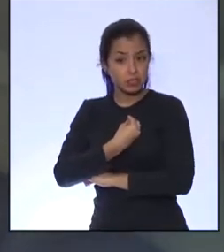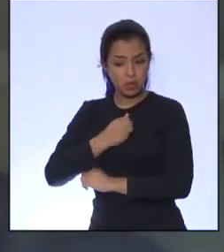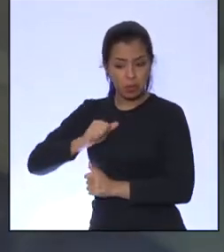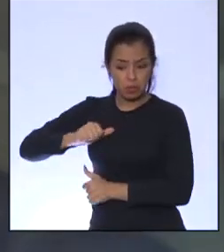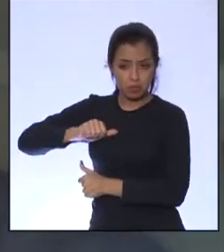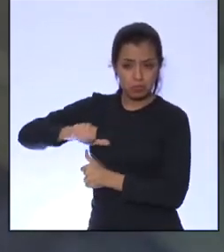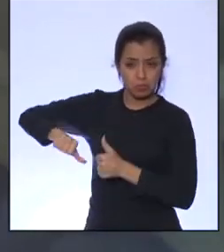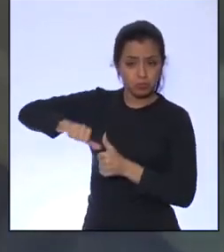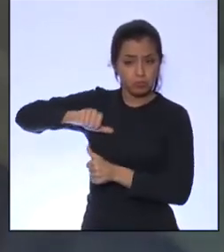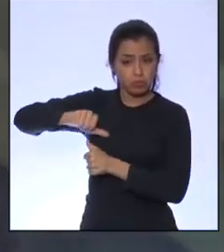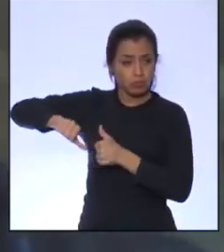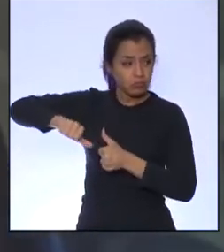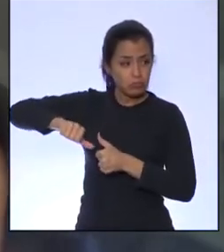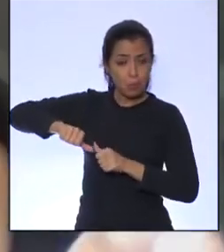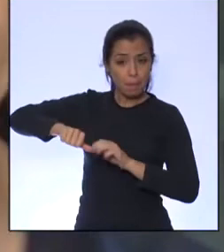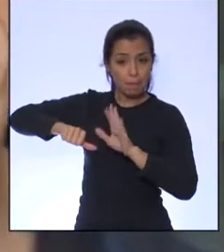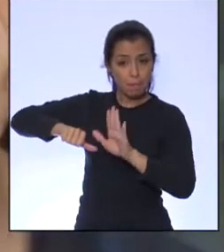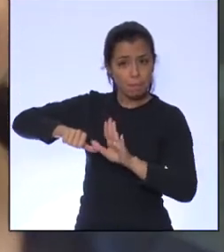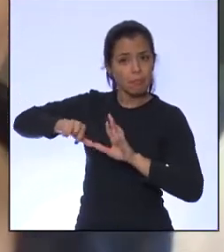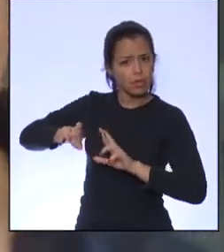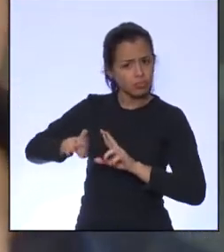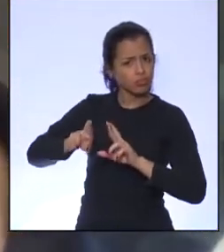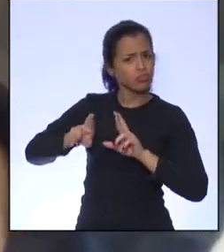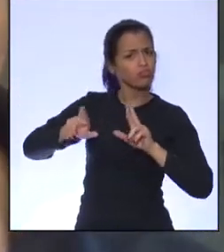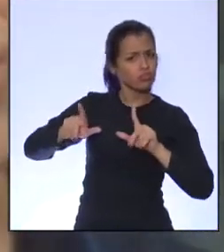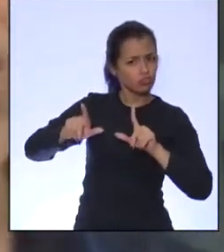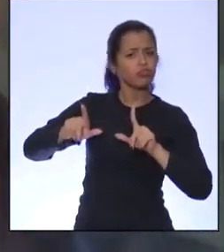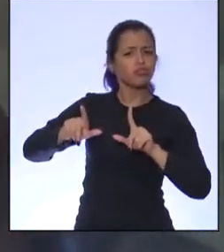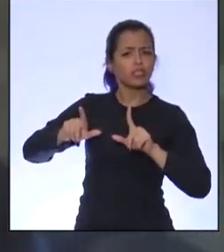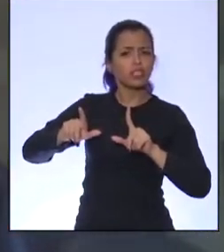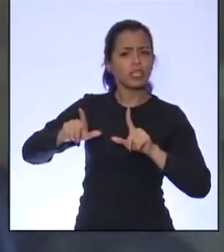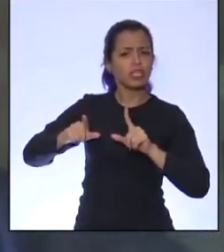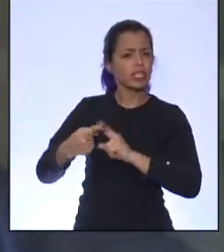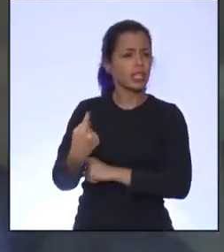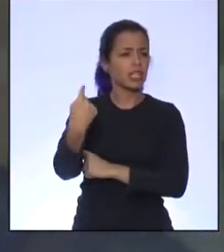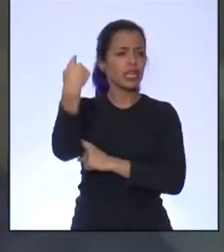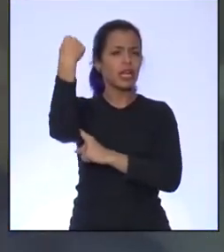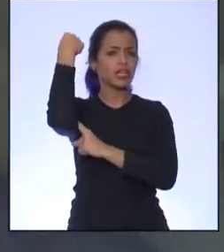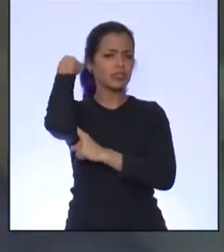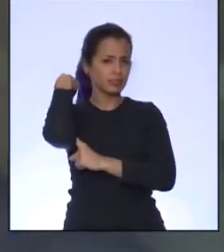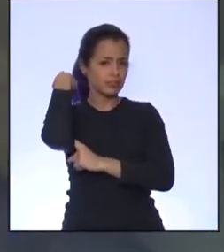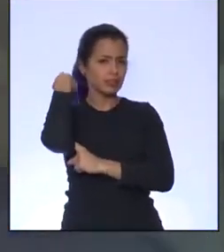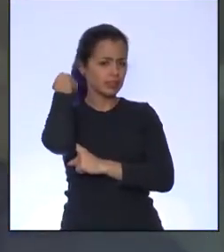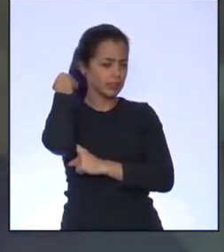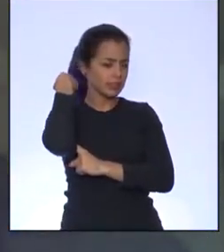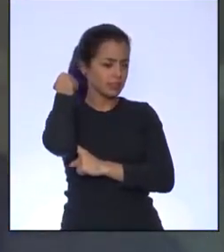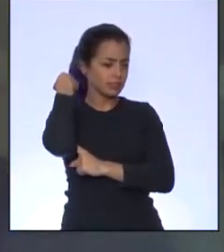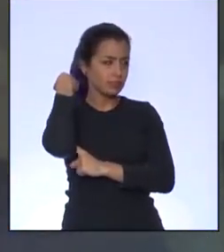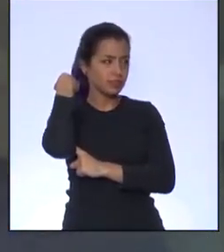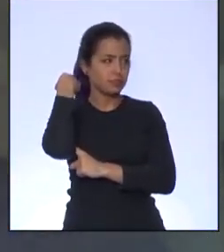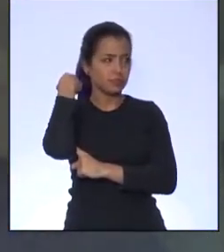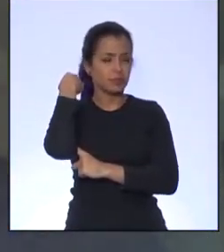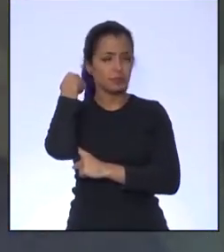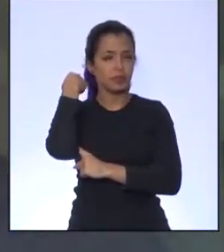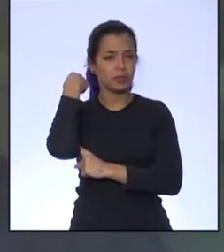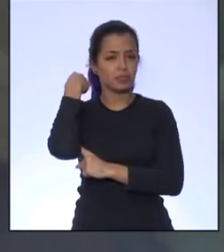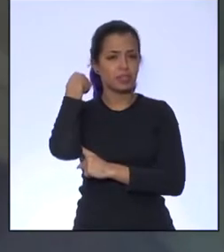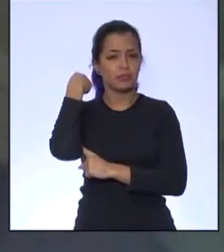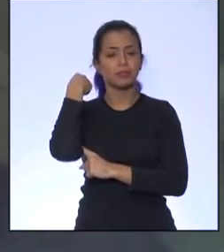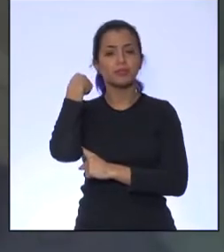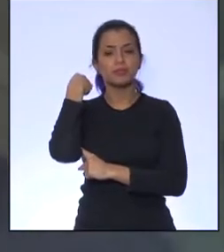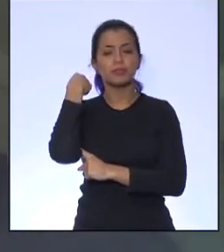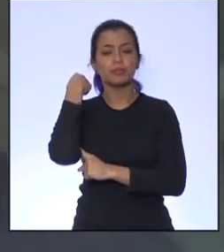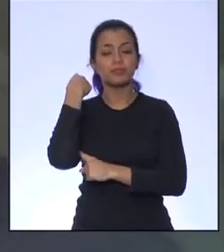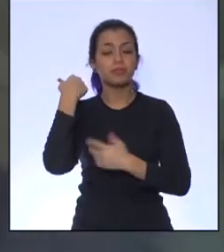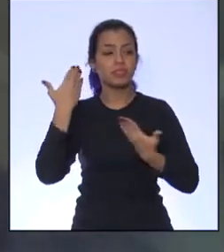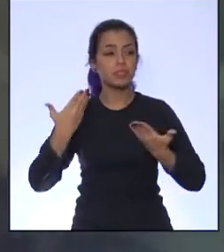estrutural, mas com uma grande diferença em relação a essas outras 3 que eu me referi. Eu acho que a gente está vivendo agora uma